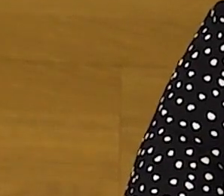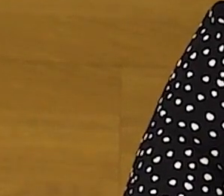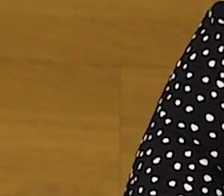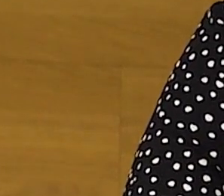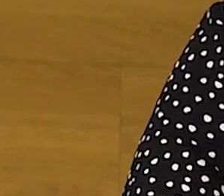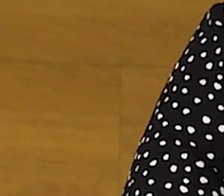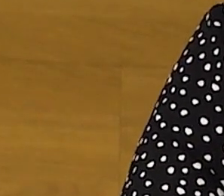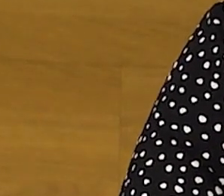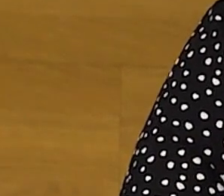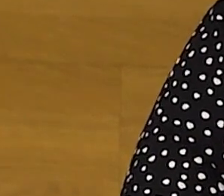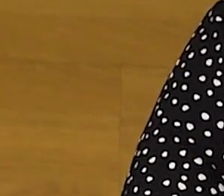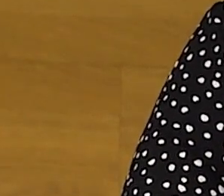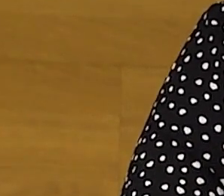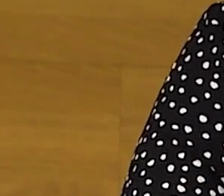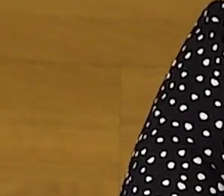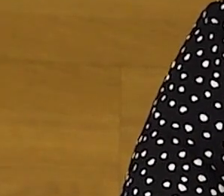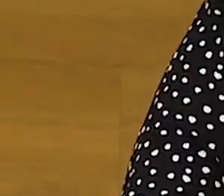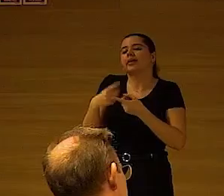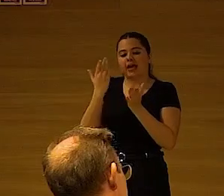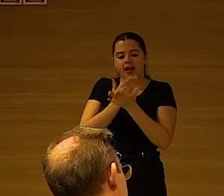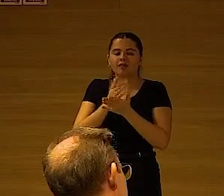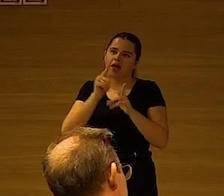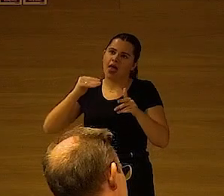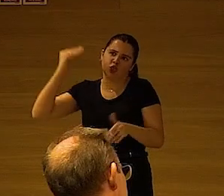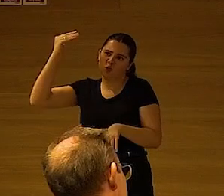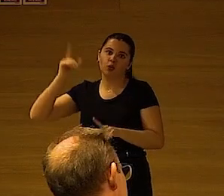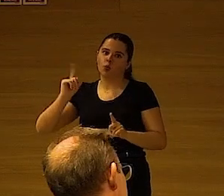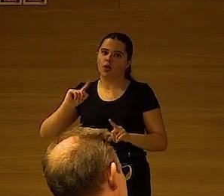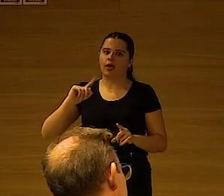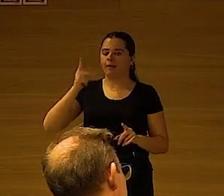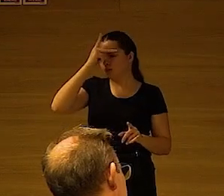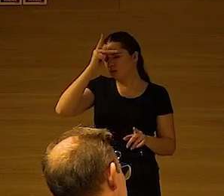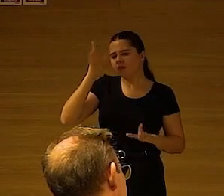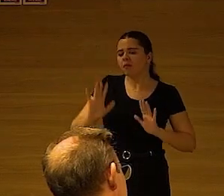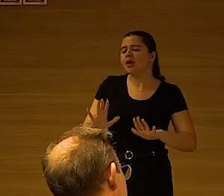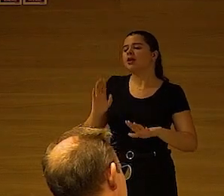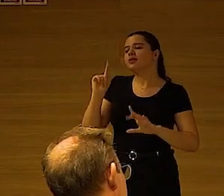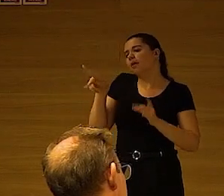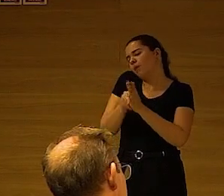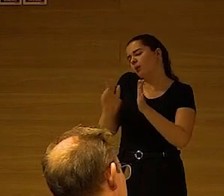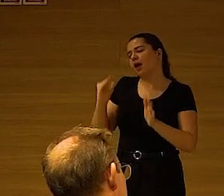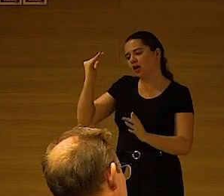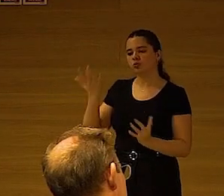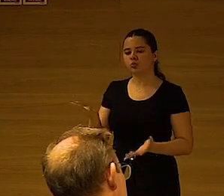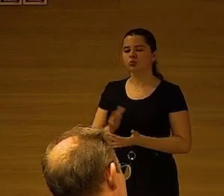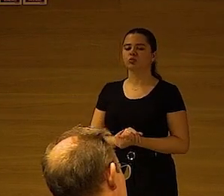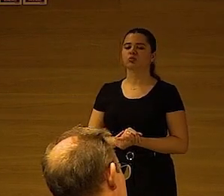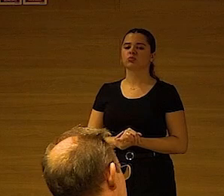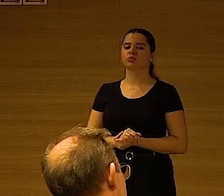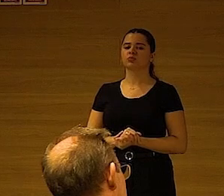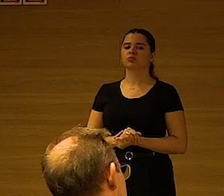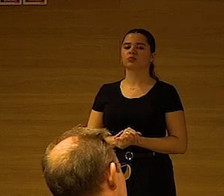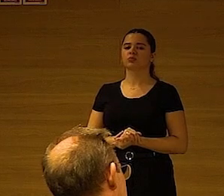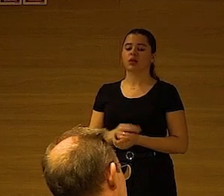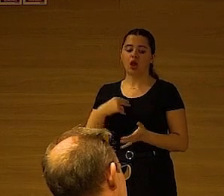e dava um jeito de ler, porque eram os livros assim adultos, mas não pornográficos, mas adultos, e lia